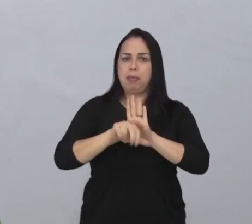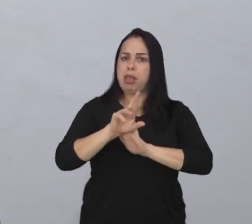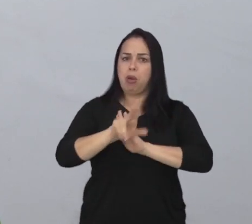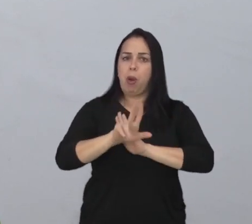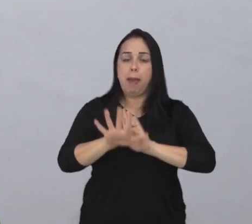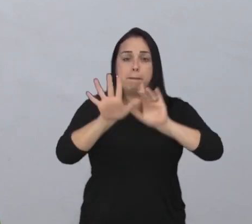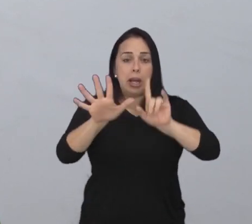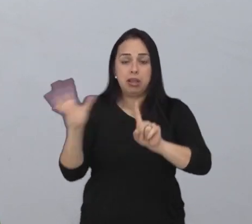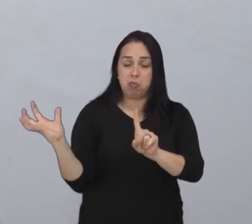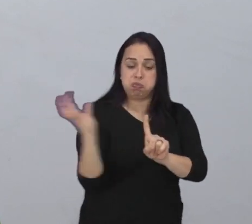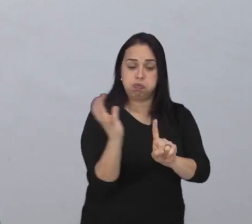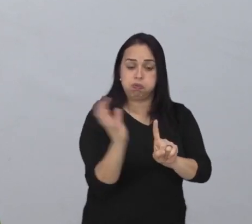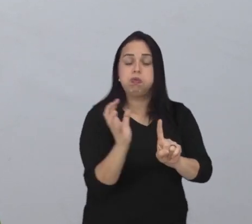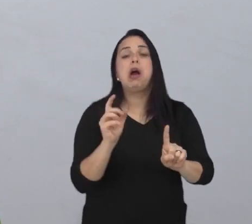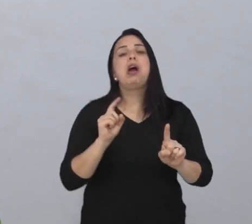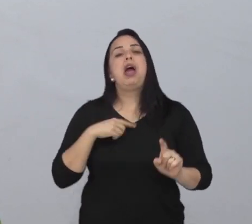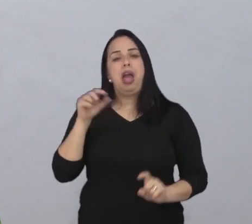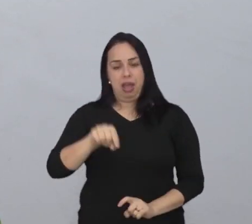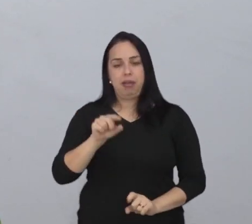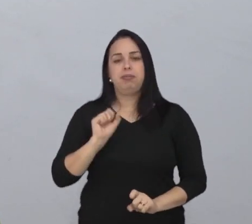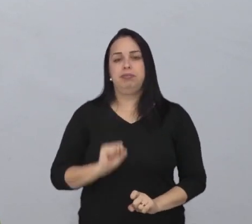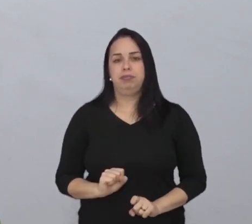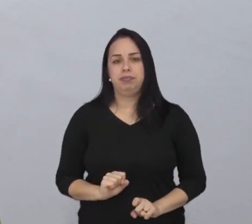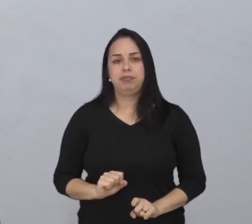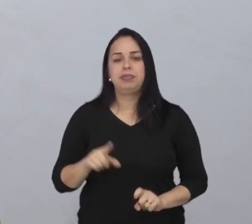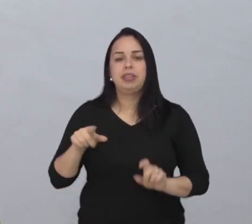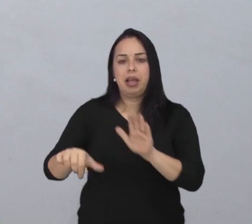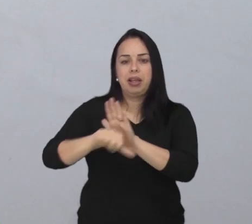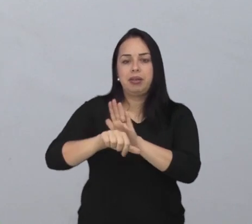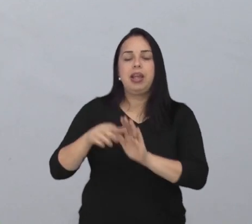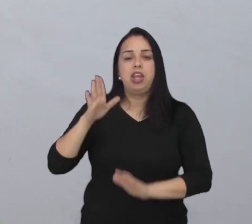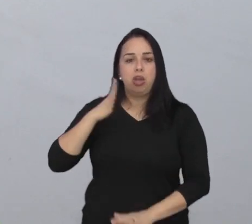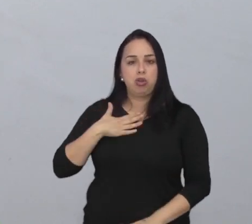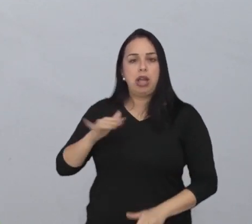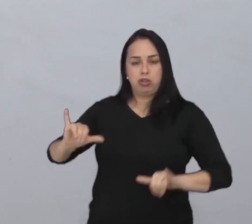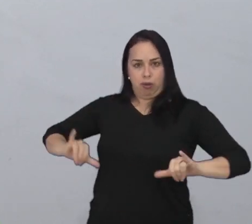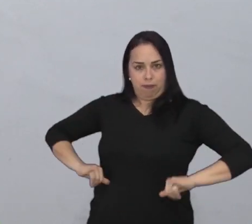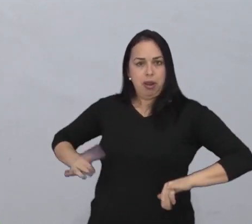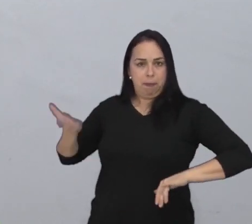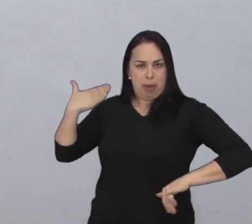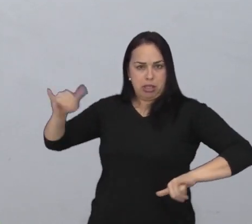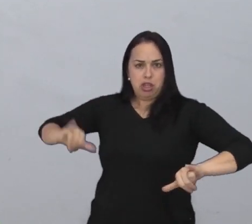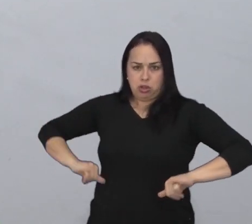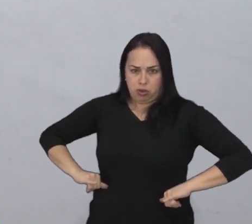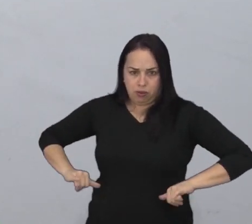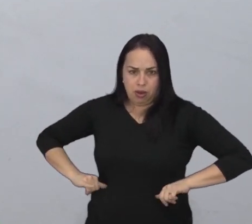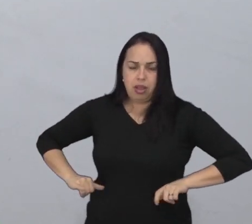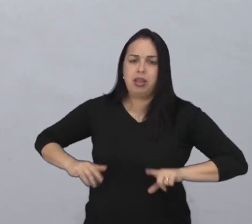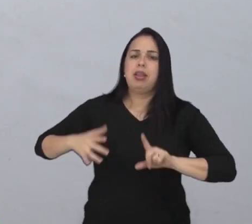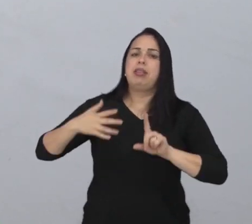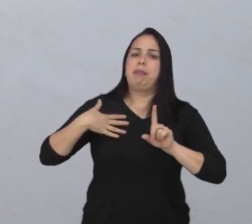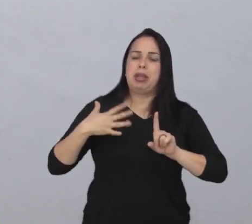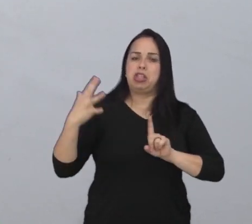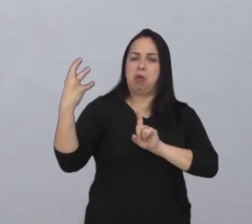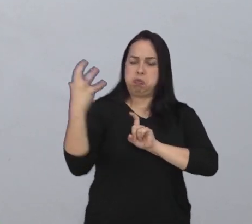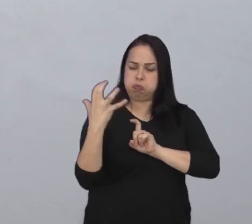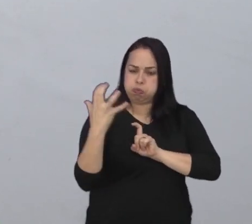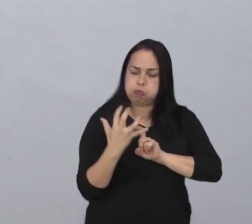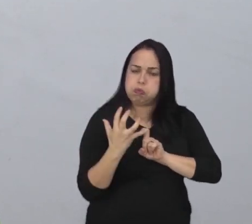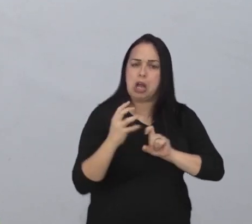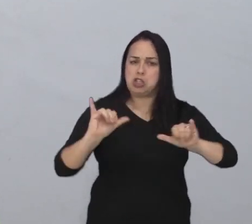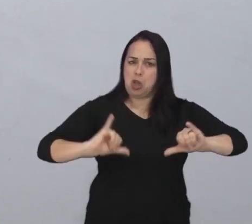que isso aí dá muito dano. Eu mesmo já sofri assédio sou funcionária pública, já sofri assédio, já